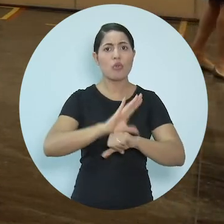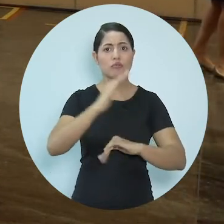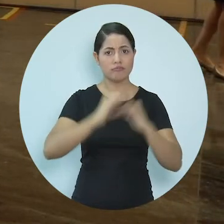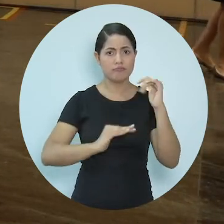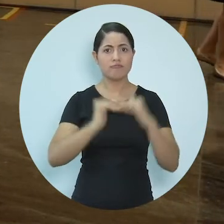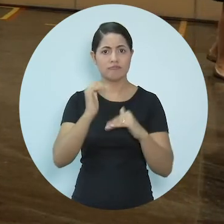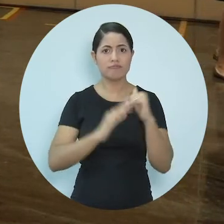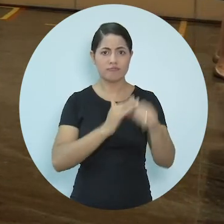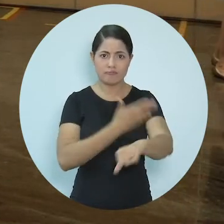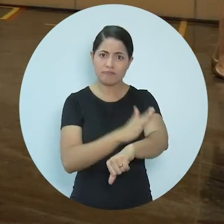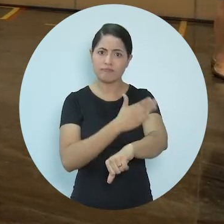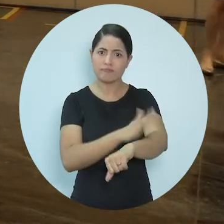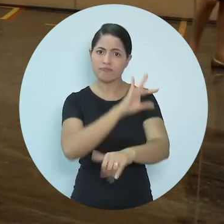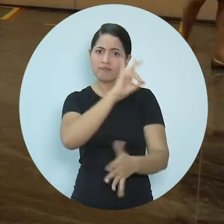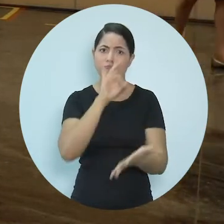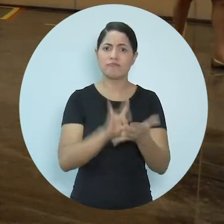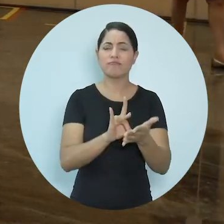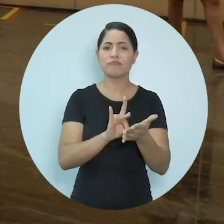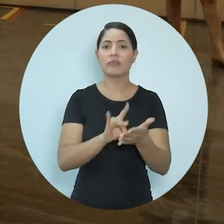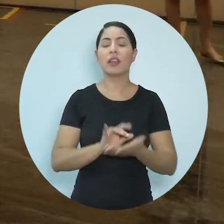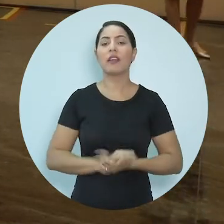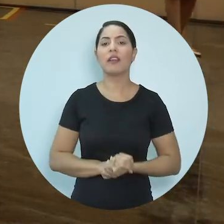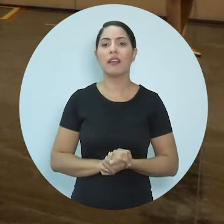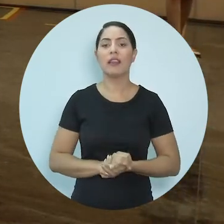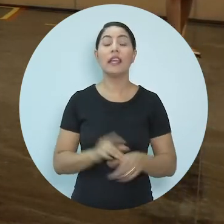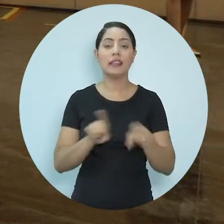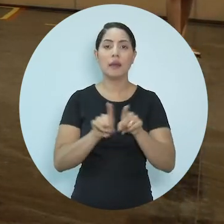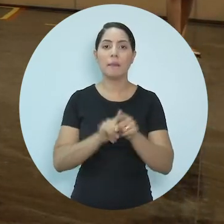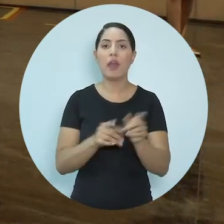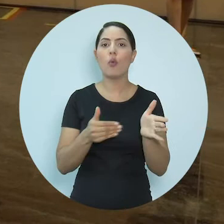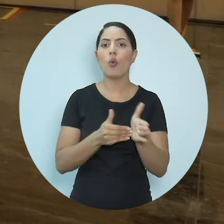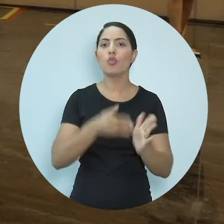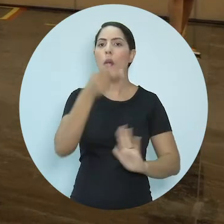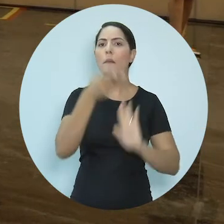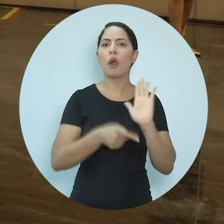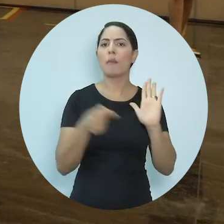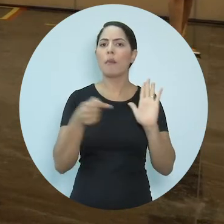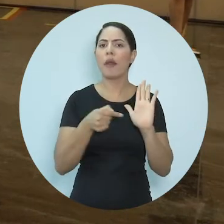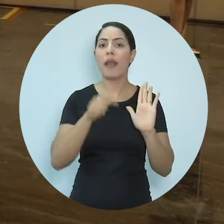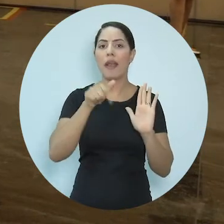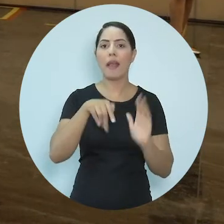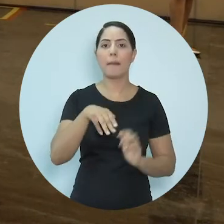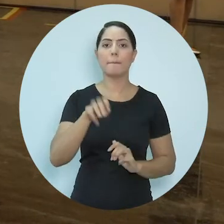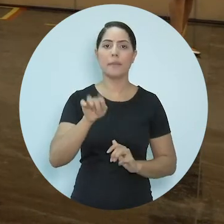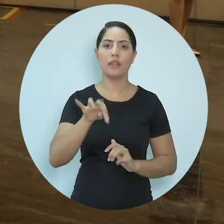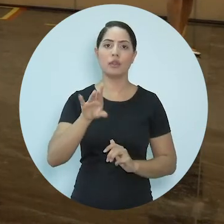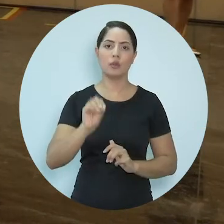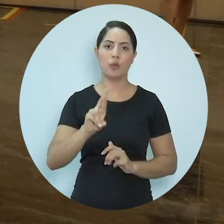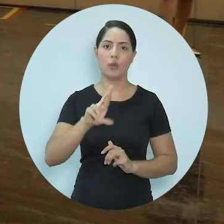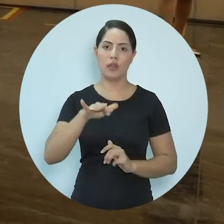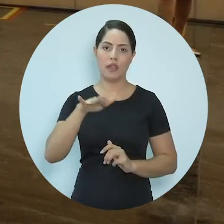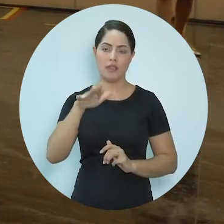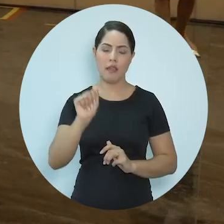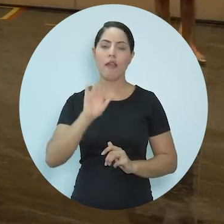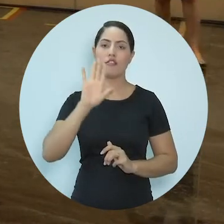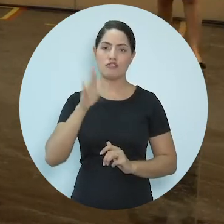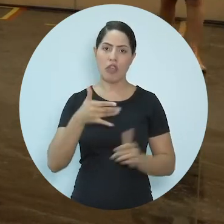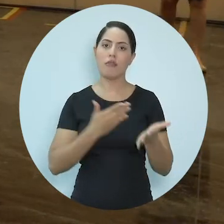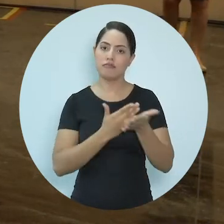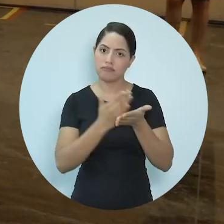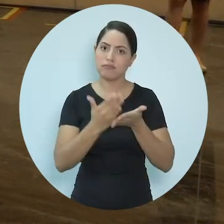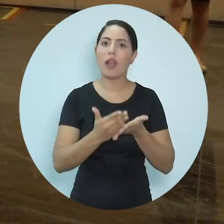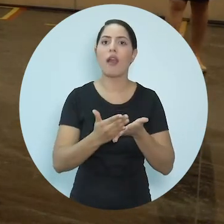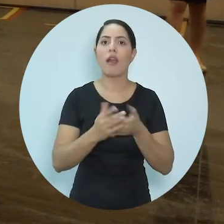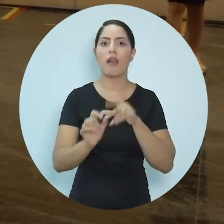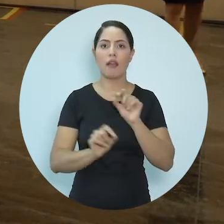pelo curso prático de certificação. E o último programa é a mentoria, também